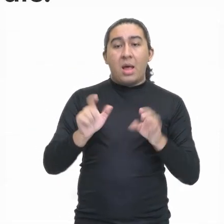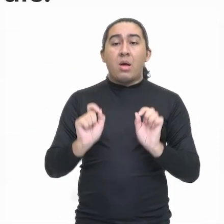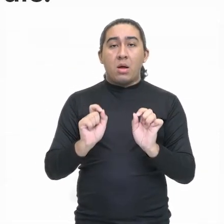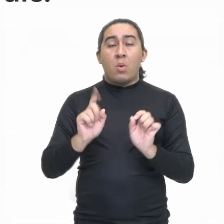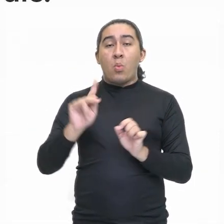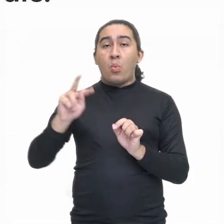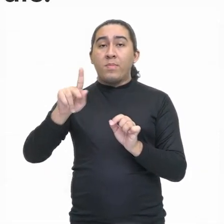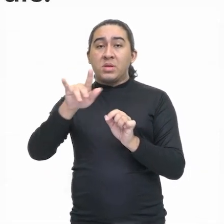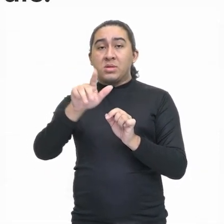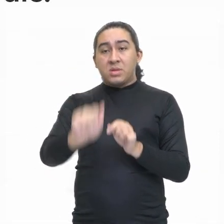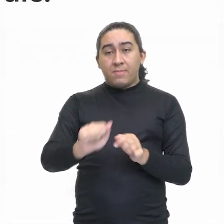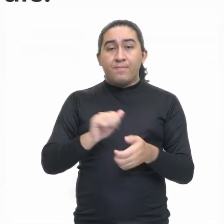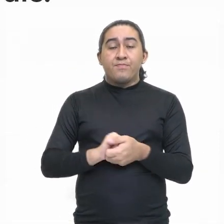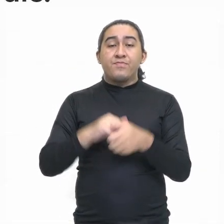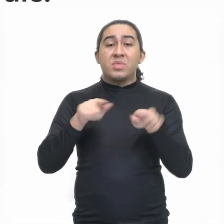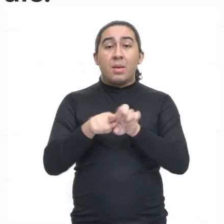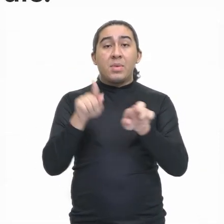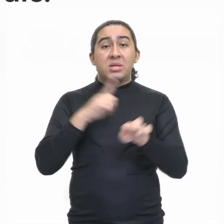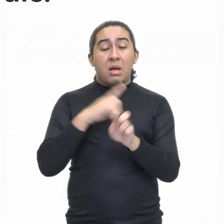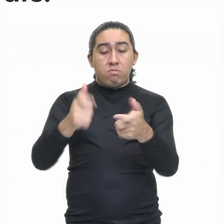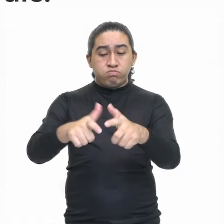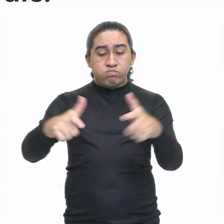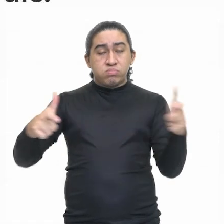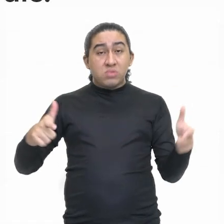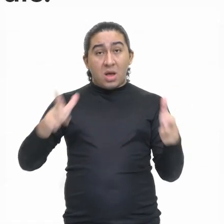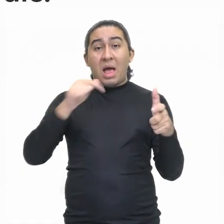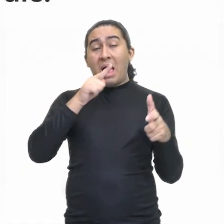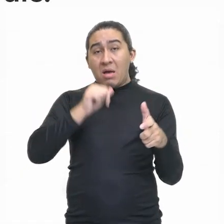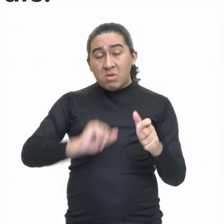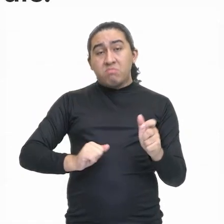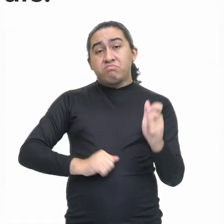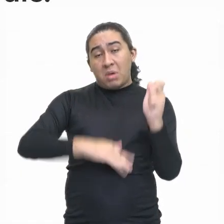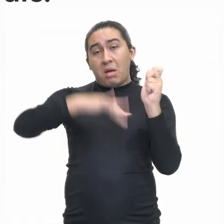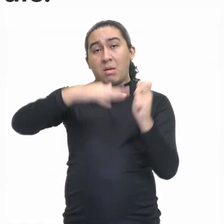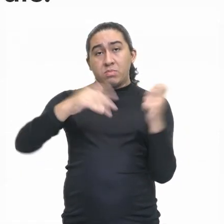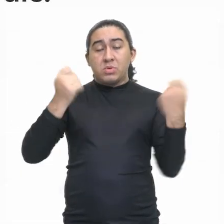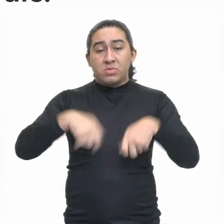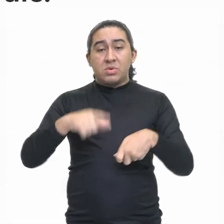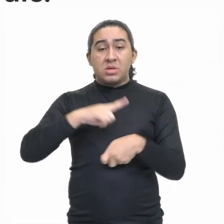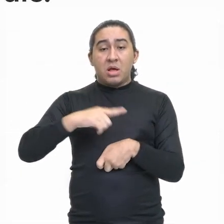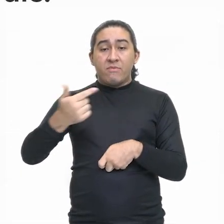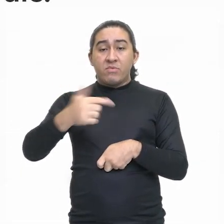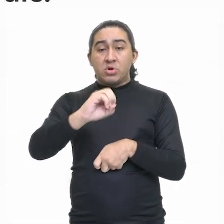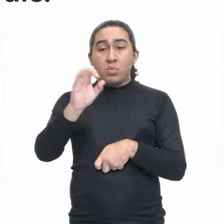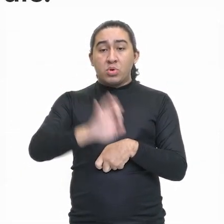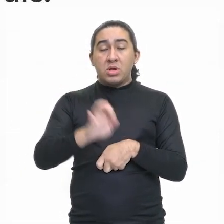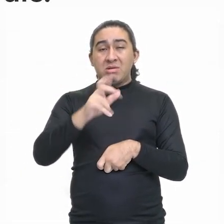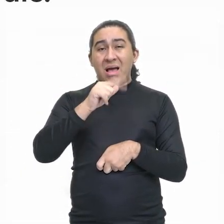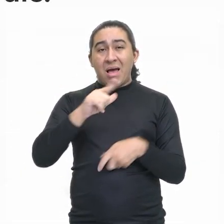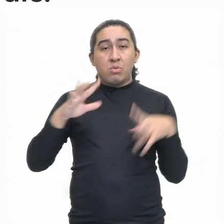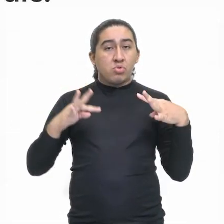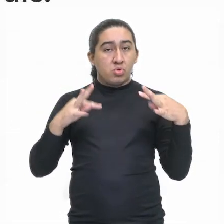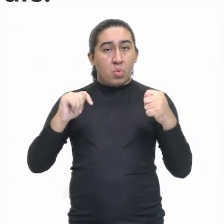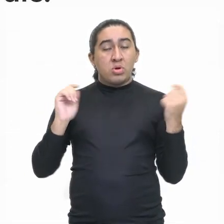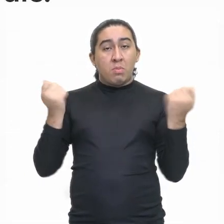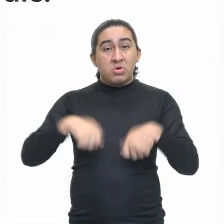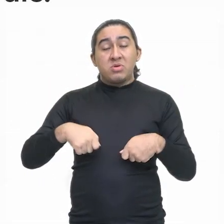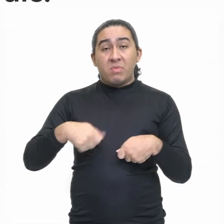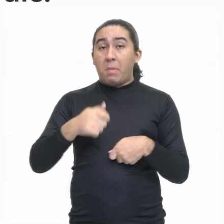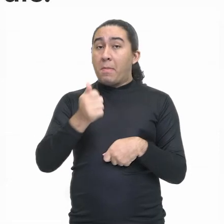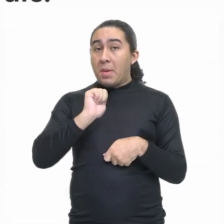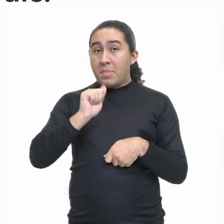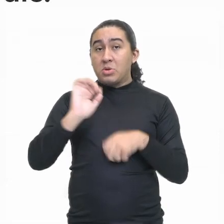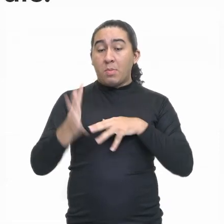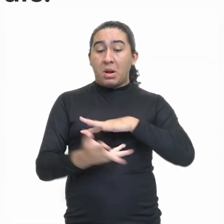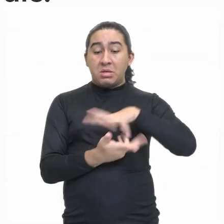úmidas, e também a maior bacia hidrográfica, né, com cerca de 20% da água doce do